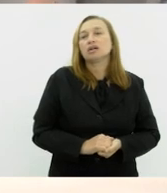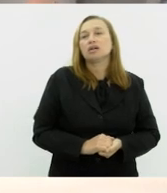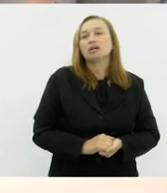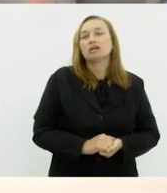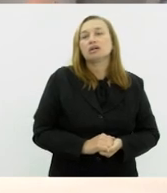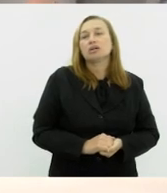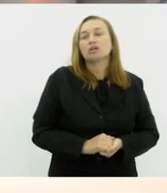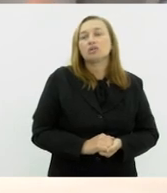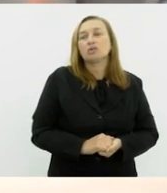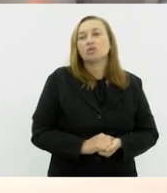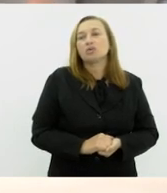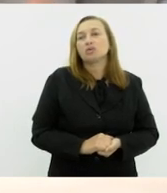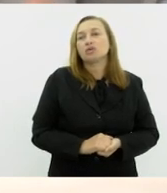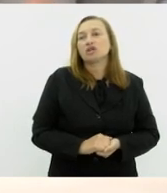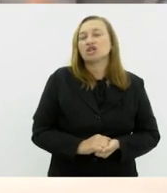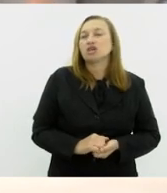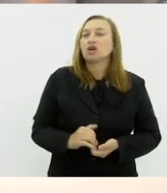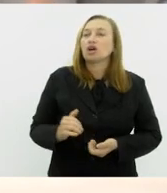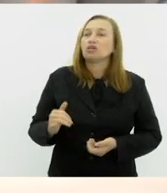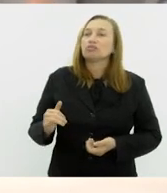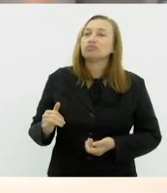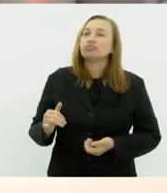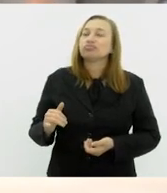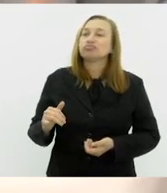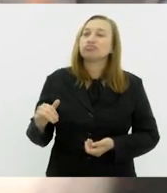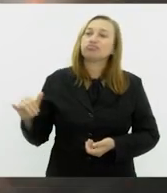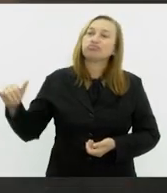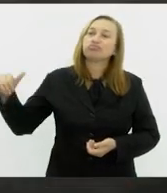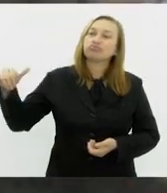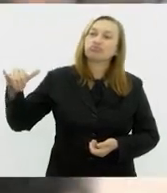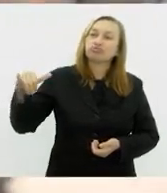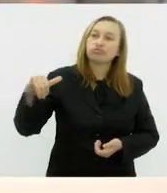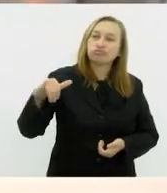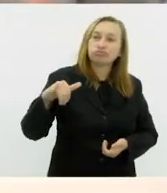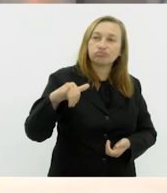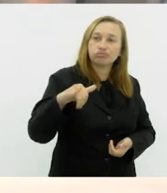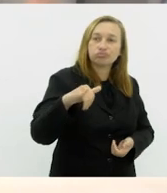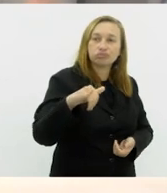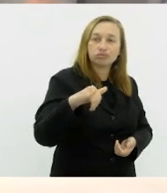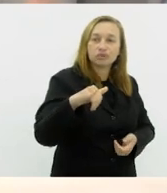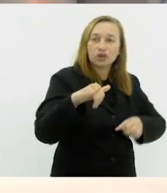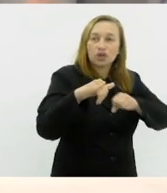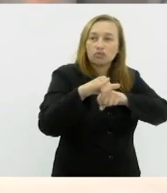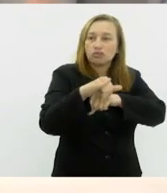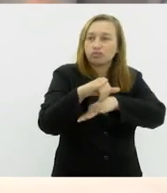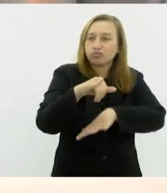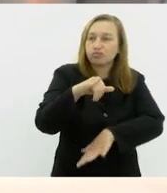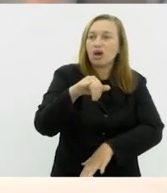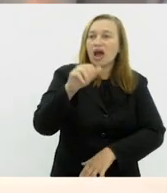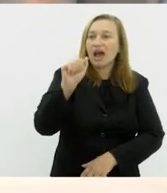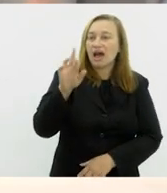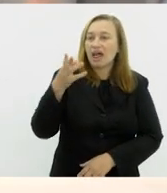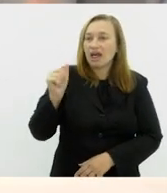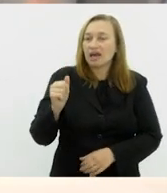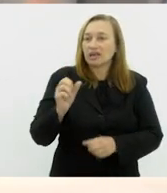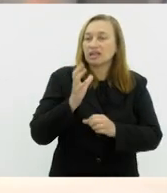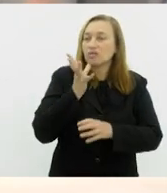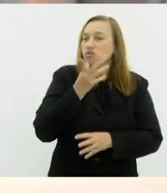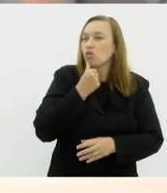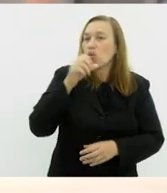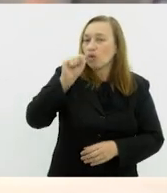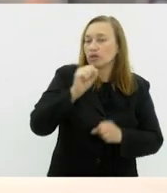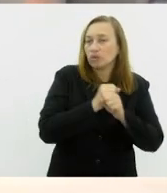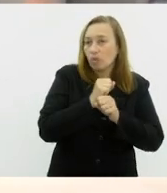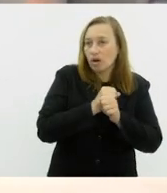que suprimiu o jato de areia nos estaleiros navais, que matava os operários com silicose, demorou 8 anos para ser cumprida. Então, a gente não vai desistir.